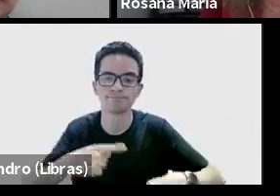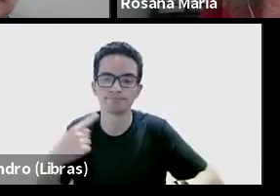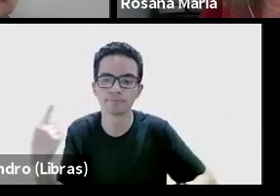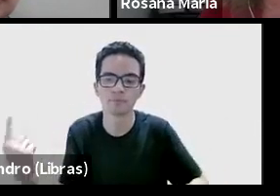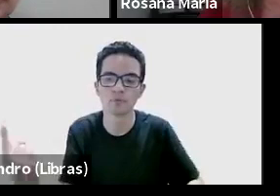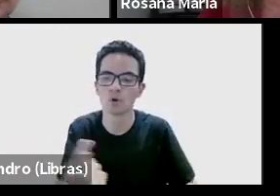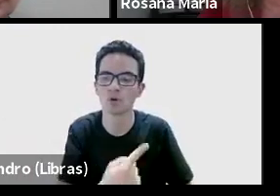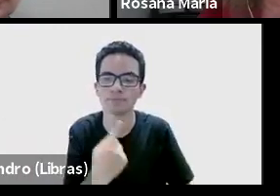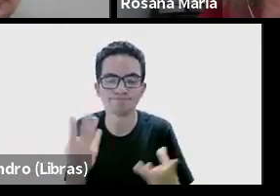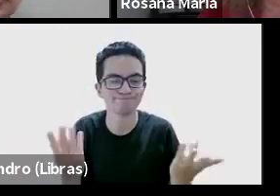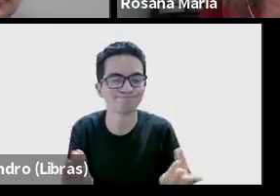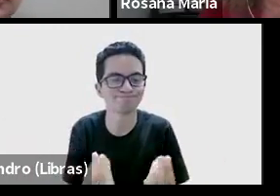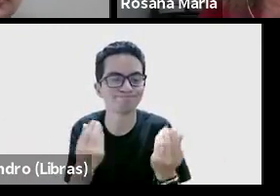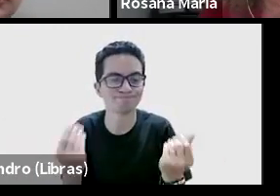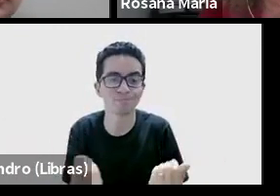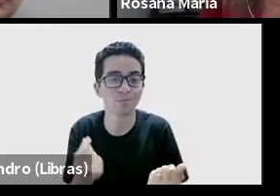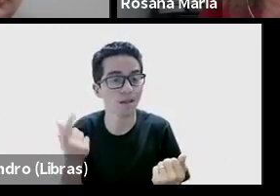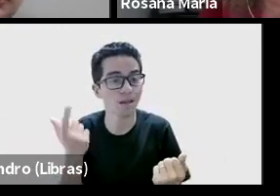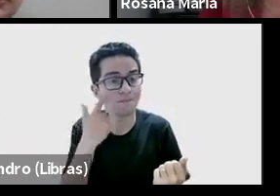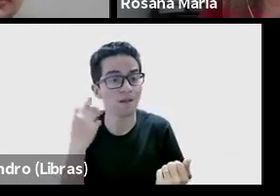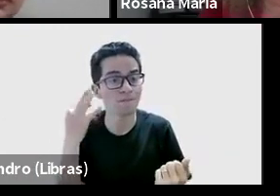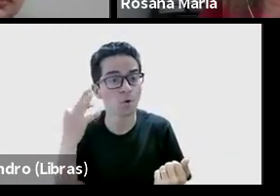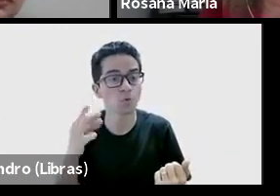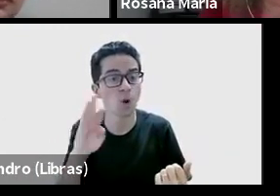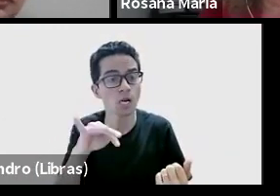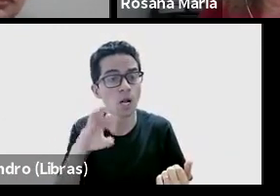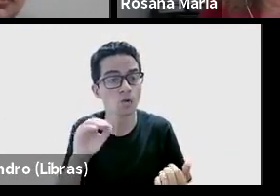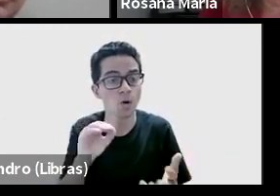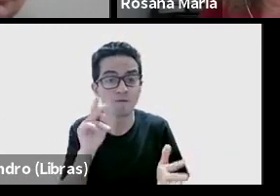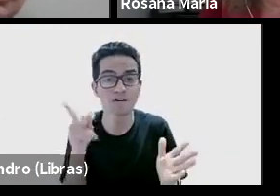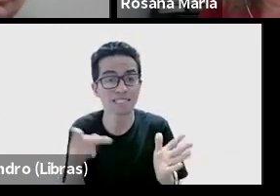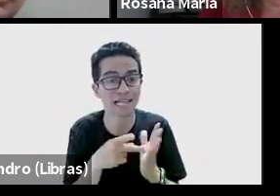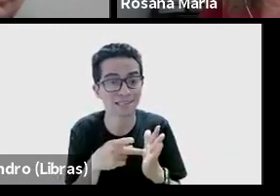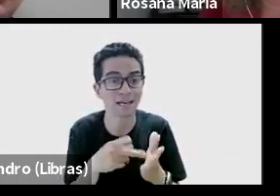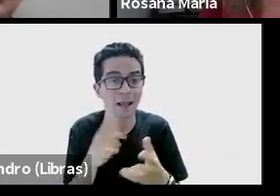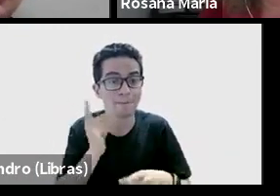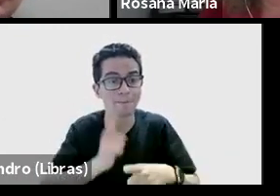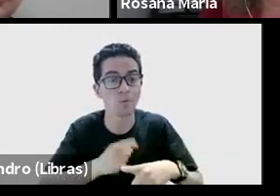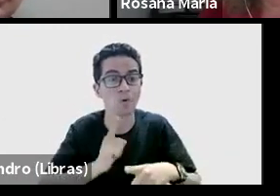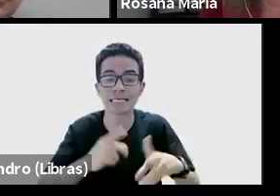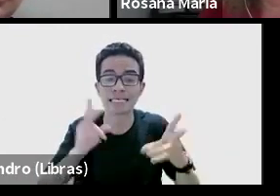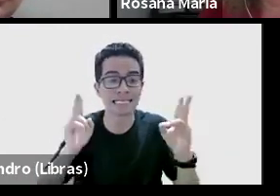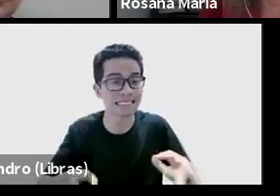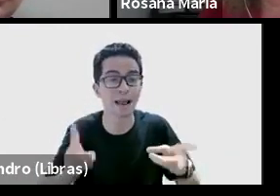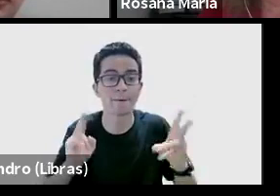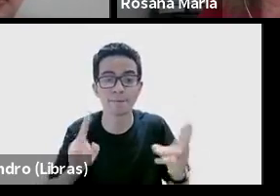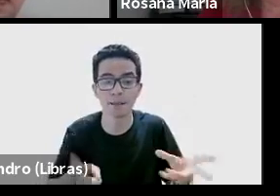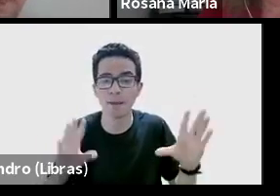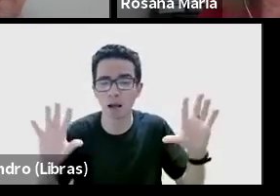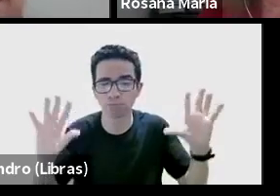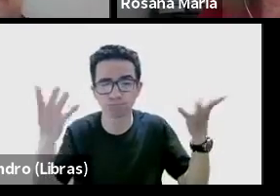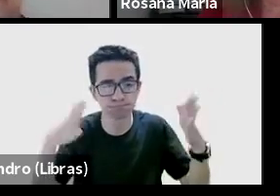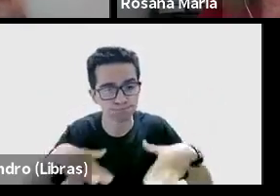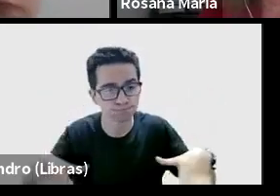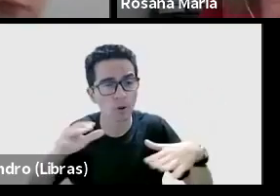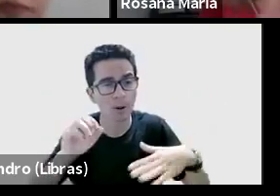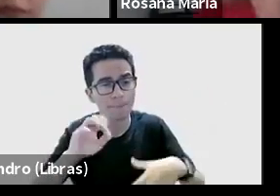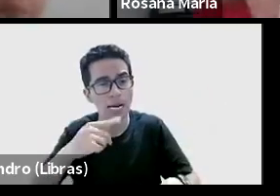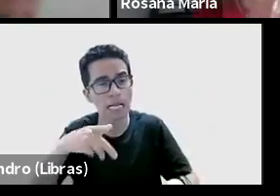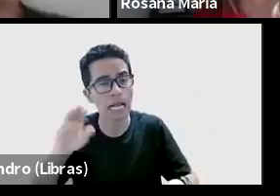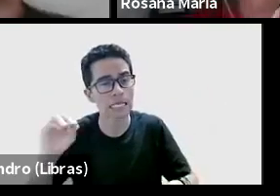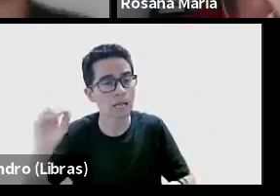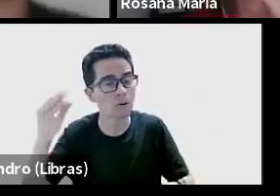precisar. Daqui a pouco a gente tem que falar que é um crítico crítico, porque a gente acaba sempre caindo nessa operacionalização,